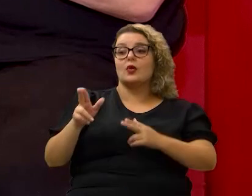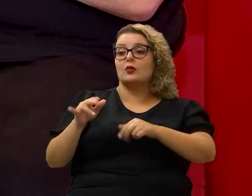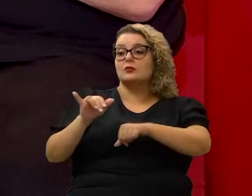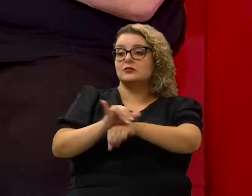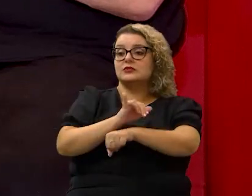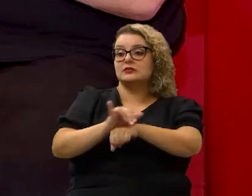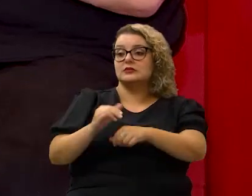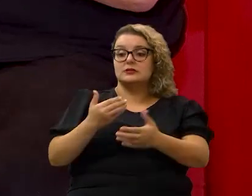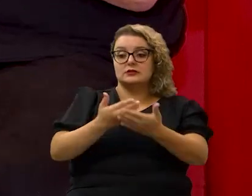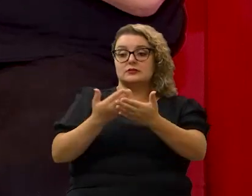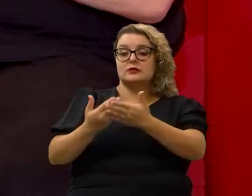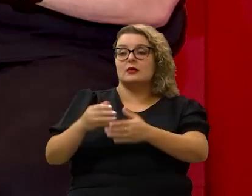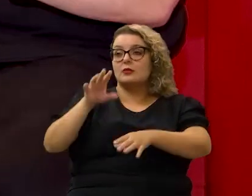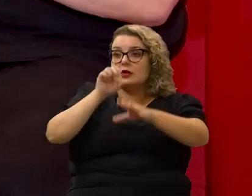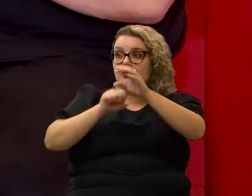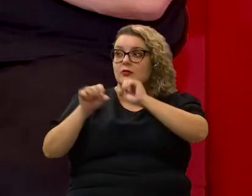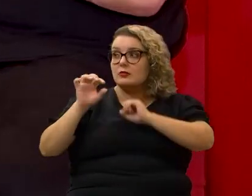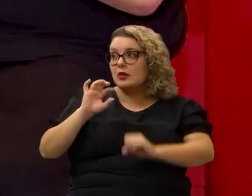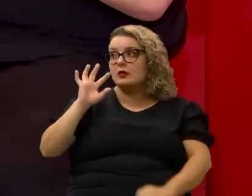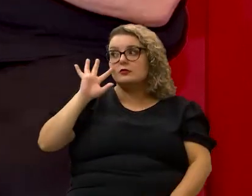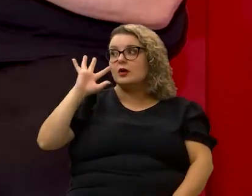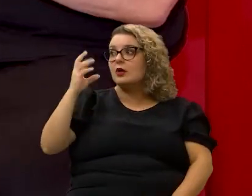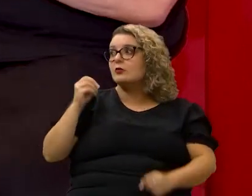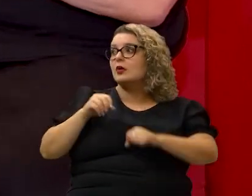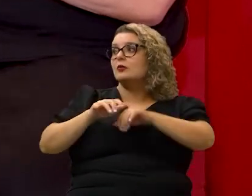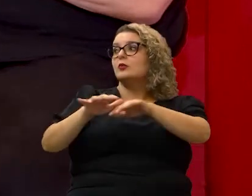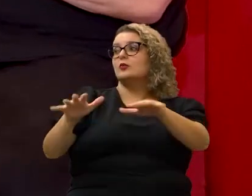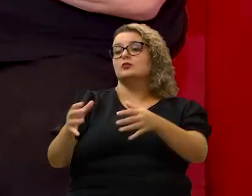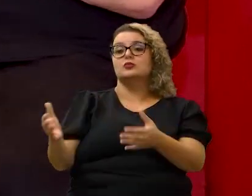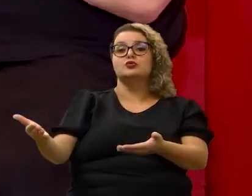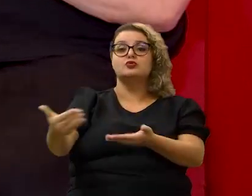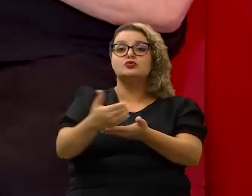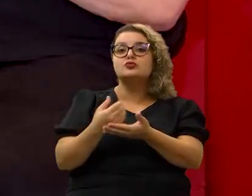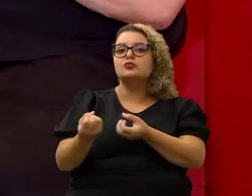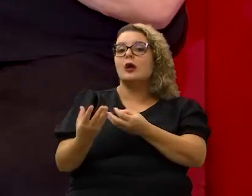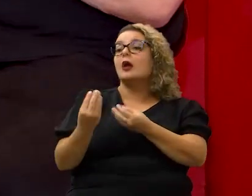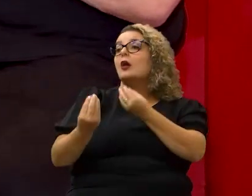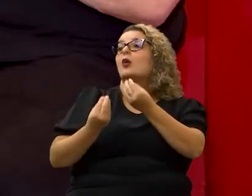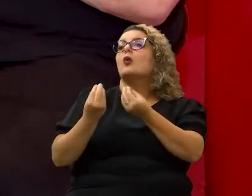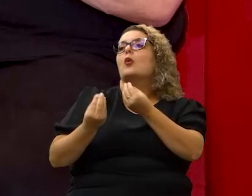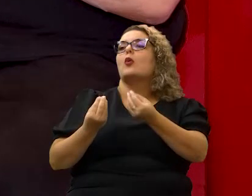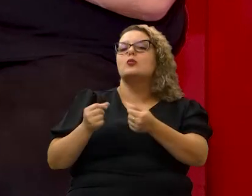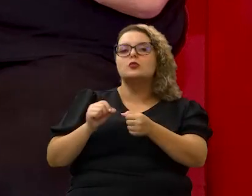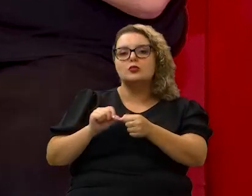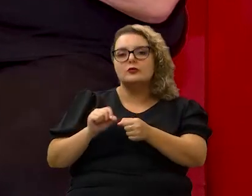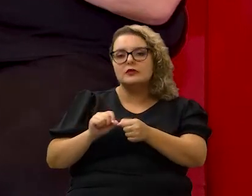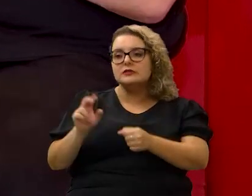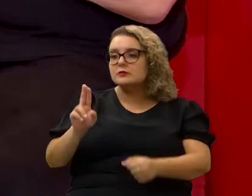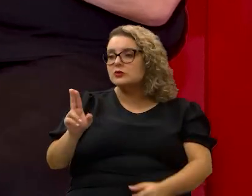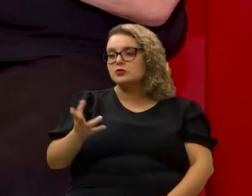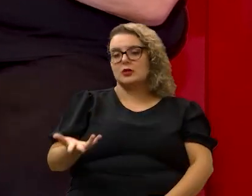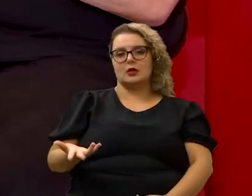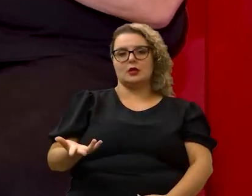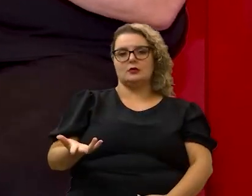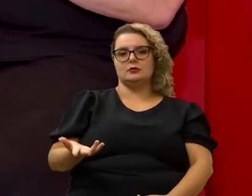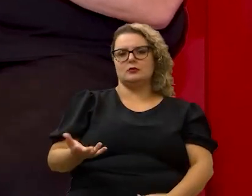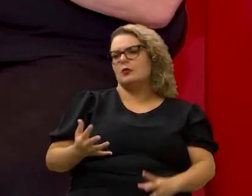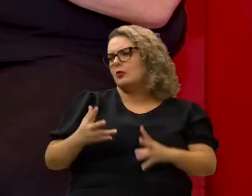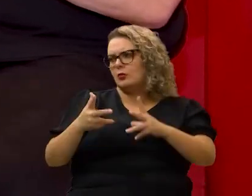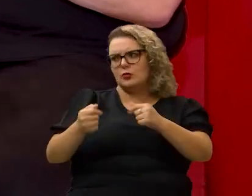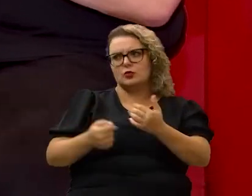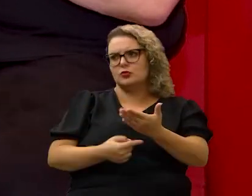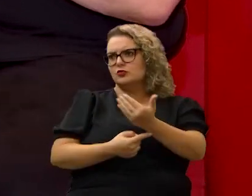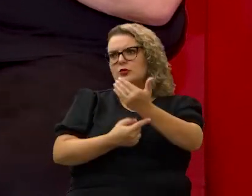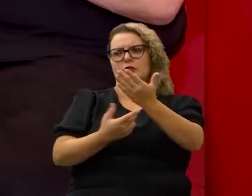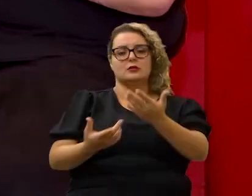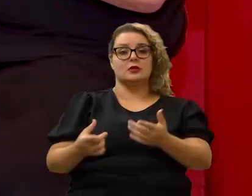ferramenta, né? Disponibiliza conhecimento, junta informação. O problema é como usar. É como tudo na